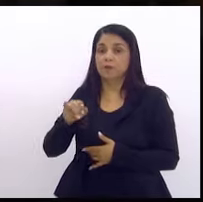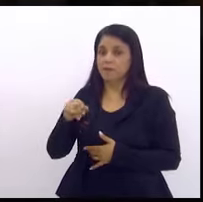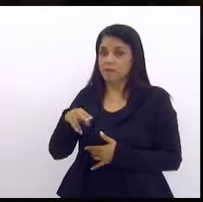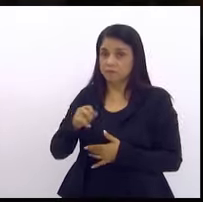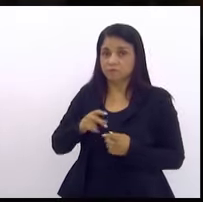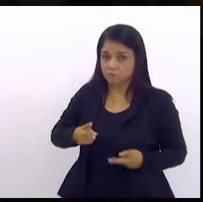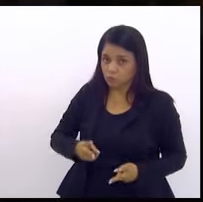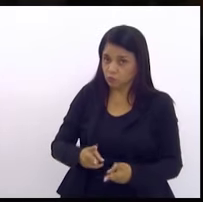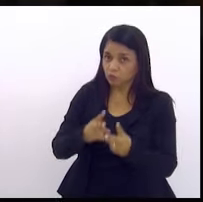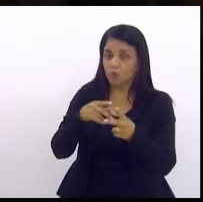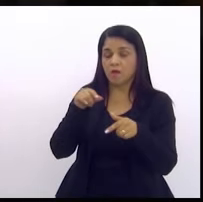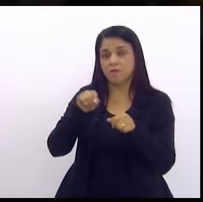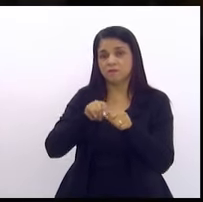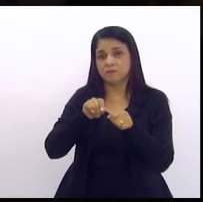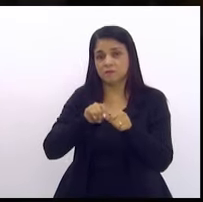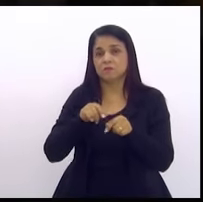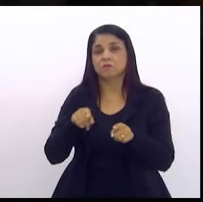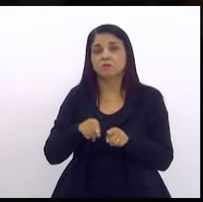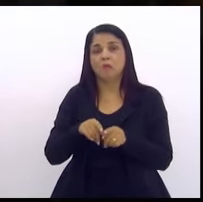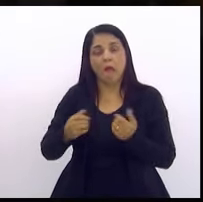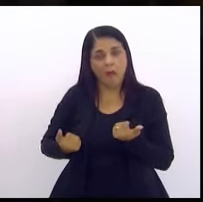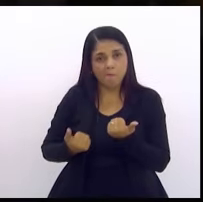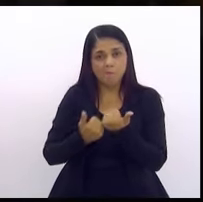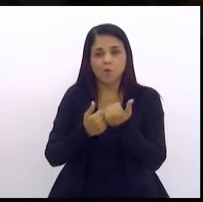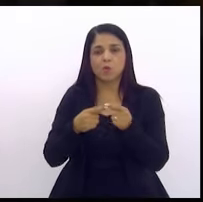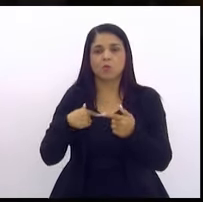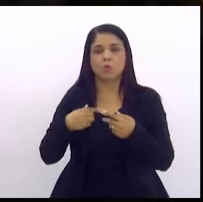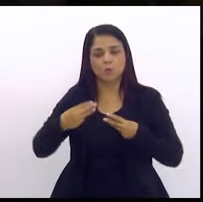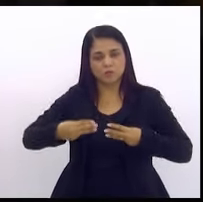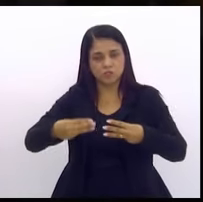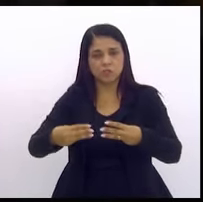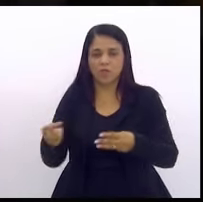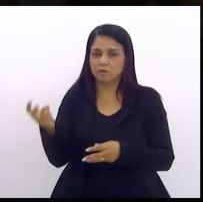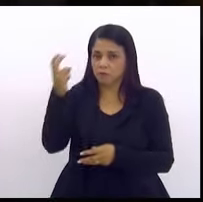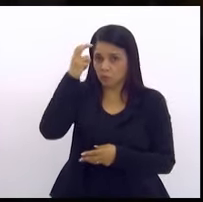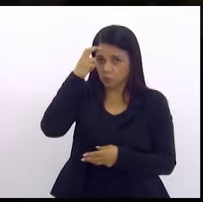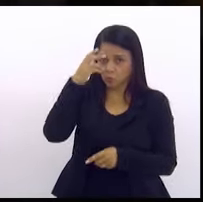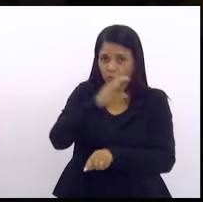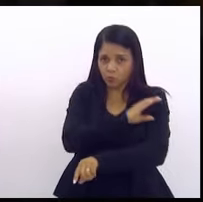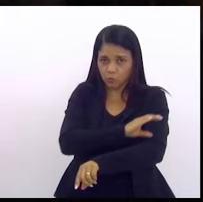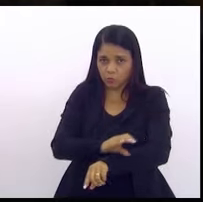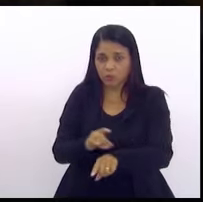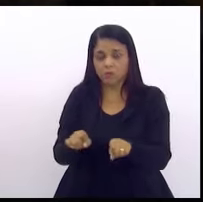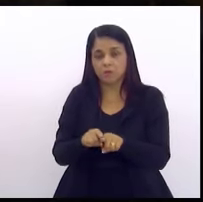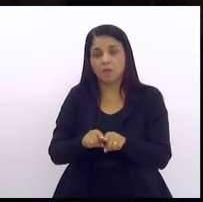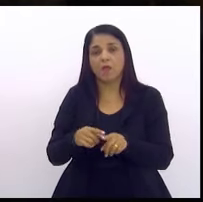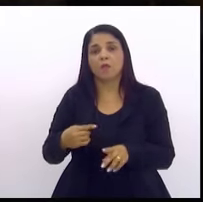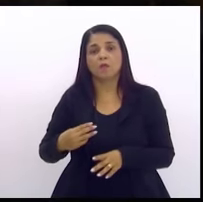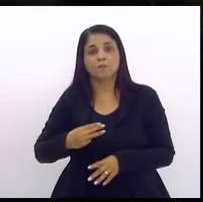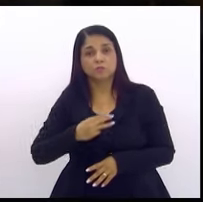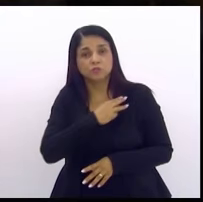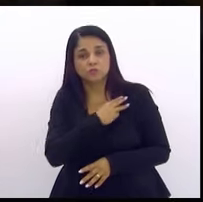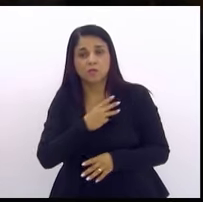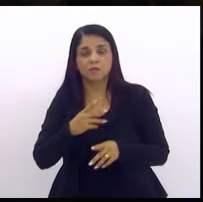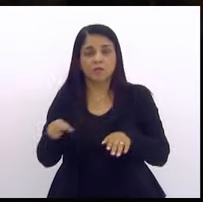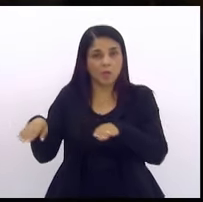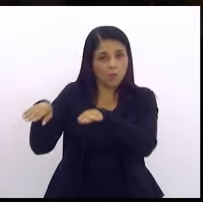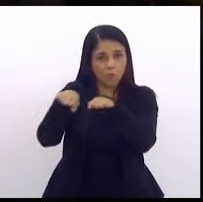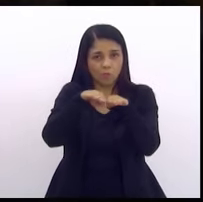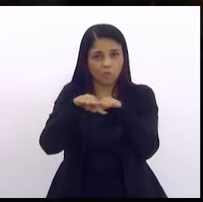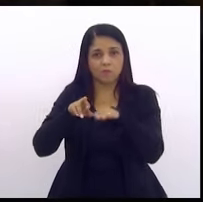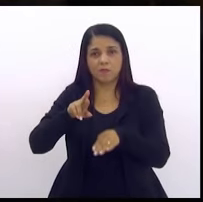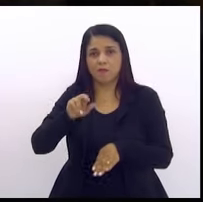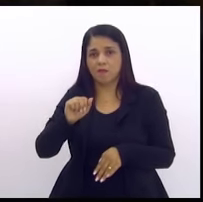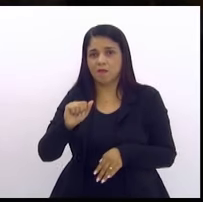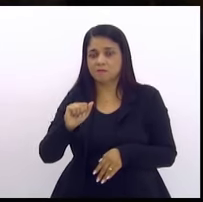fazendo e que tem o nosso apoio no contato com o Ministério da Cultura, no contato com o Ministério da Igualdade Racial, que teve aqui